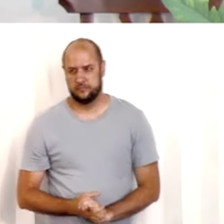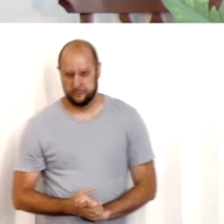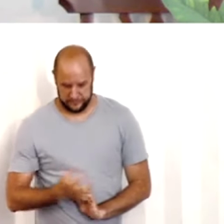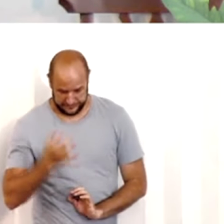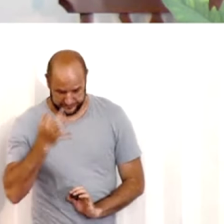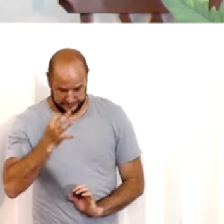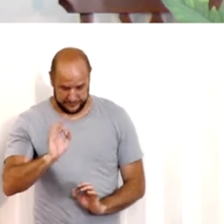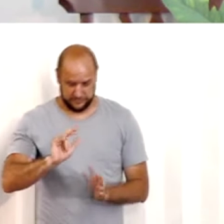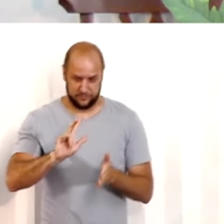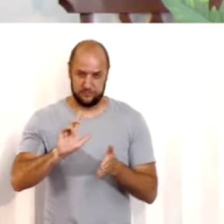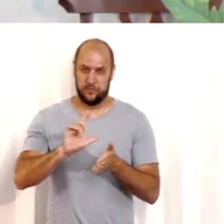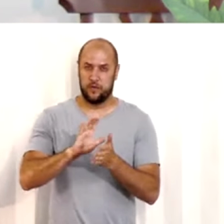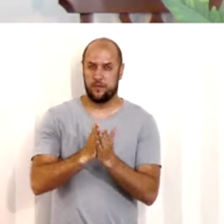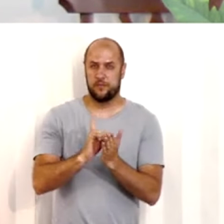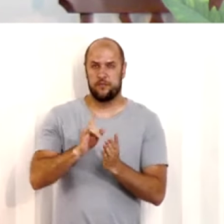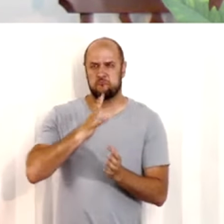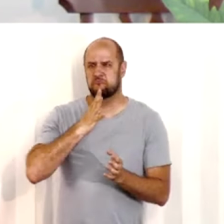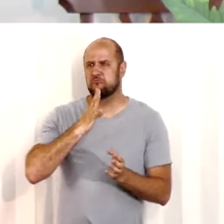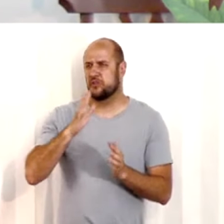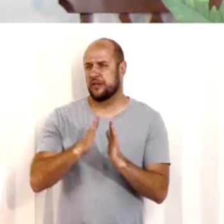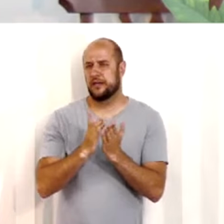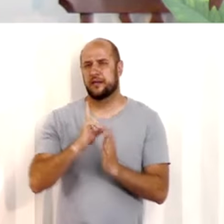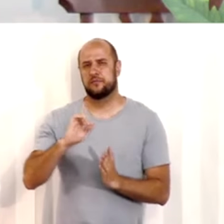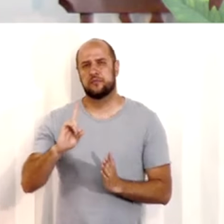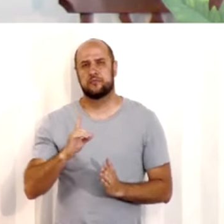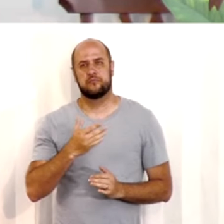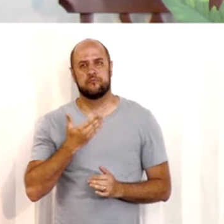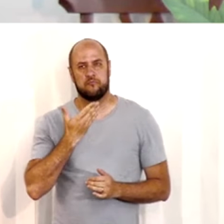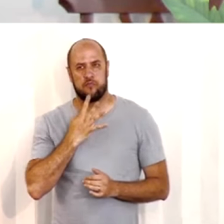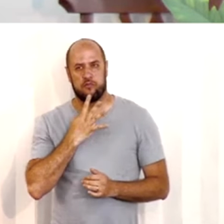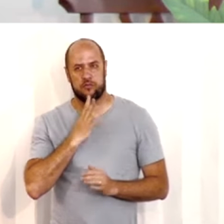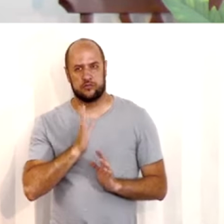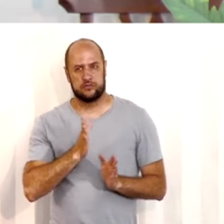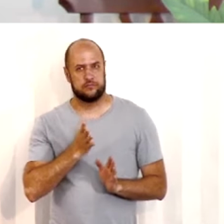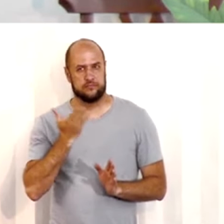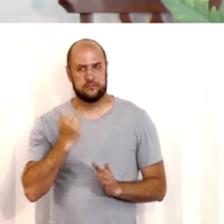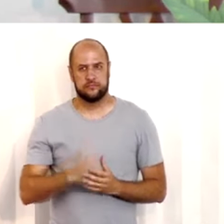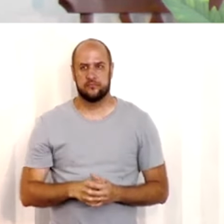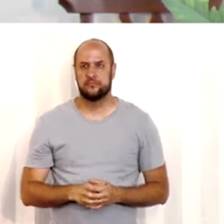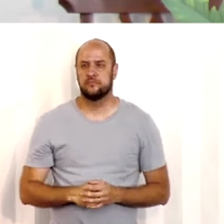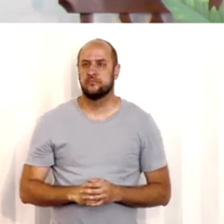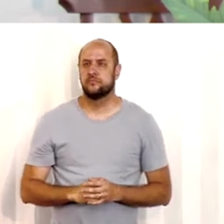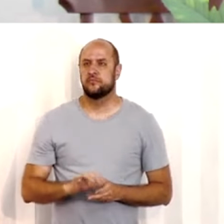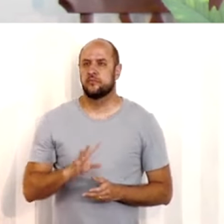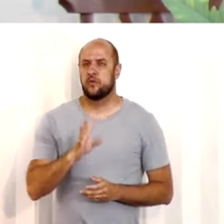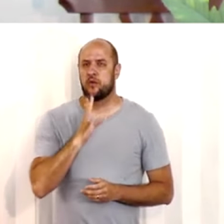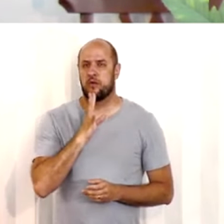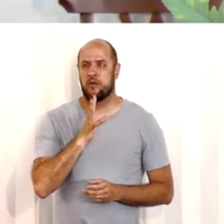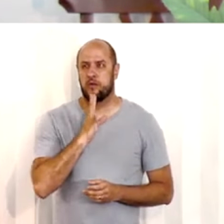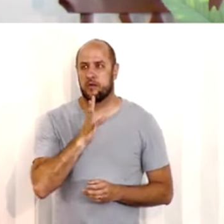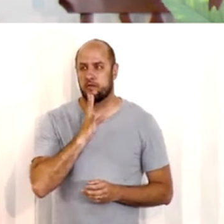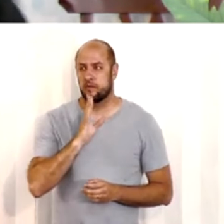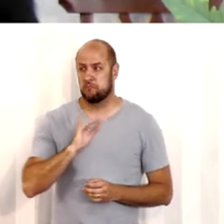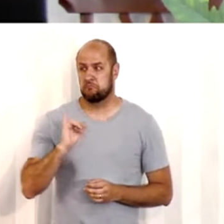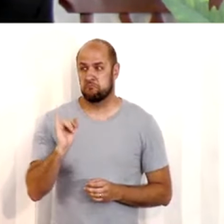das passagens mais conhecidas das Escrituras, certamente uma das mais conhecidas, principalmente quando se